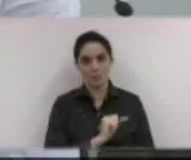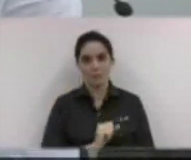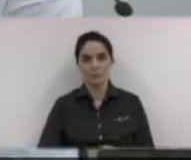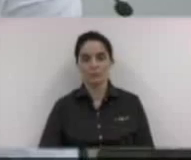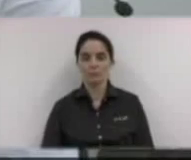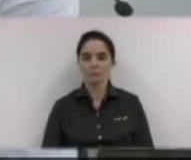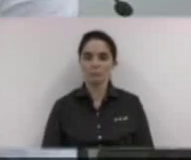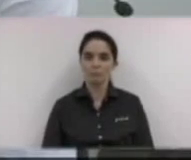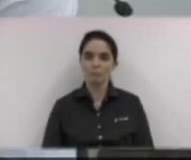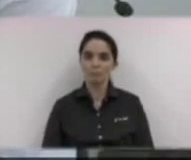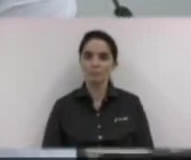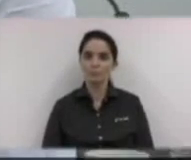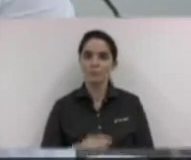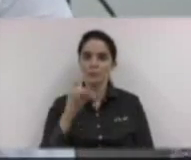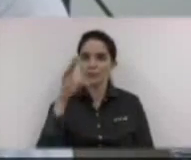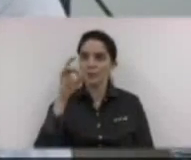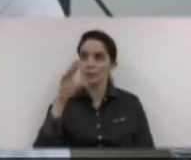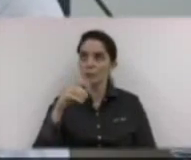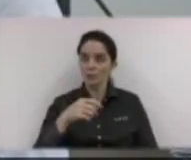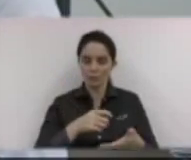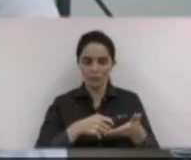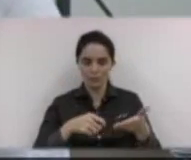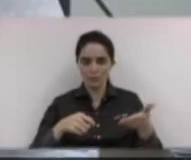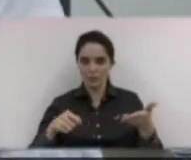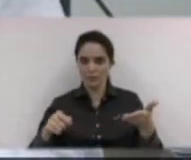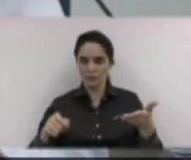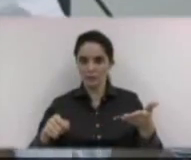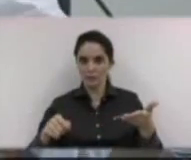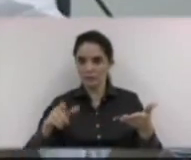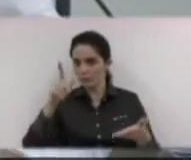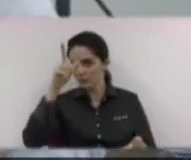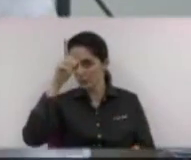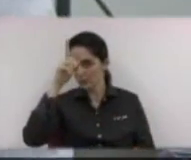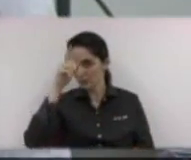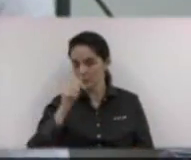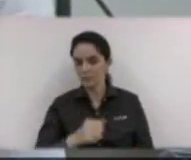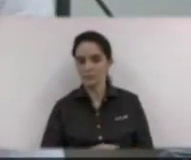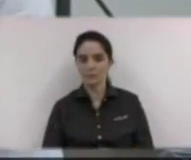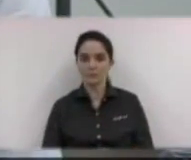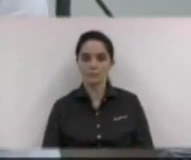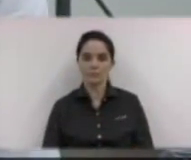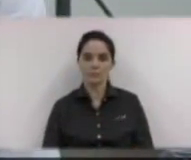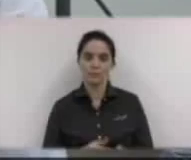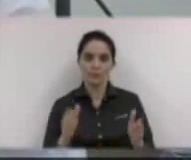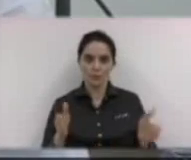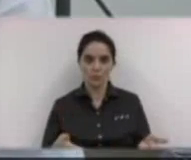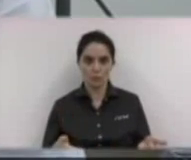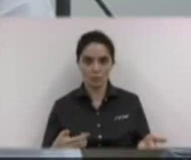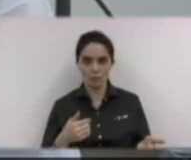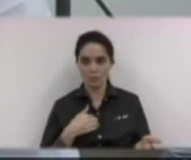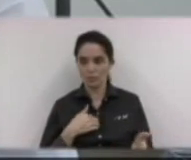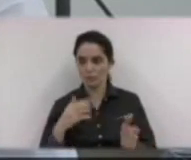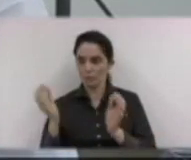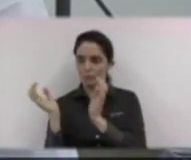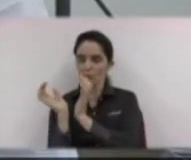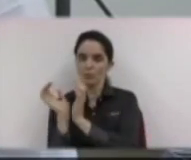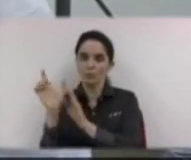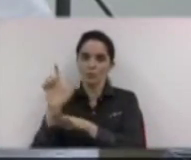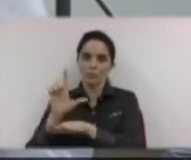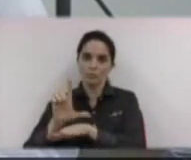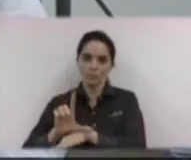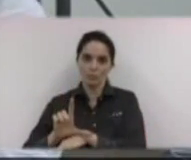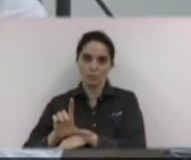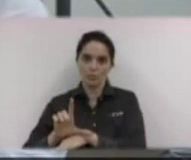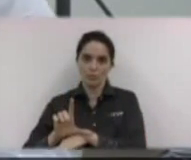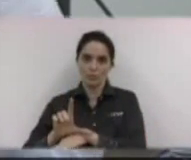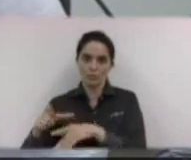queria assinar aquilo que o irmão Jeová Rafa falou. Eu recebi hoje uma comissão de comerciantes do centro acima e